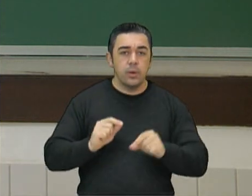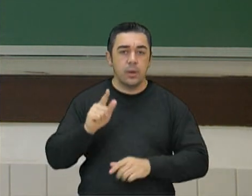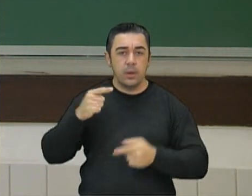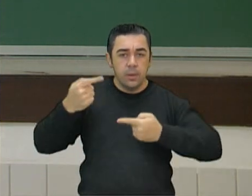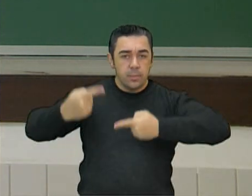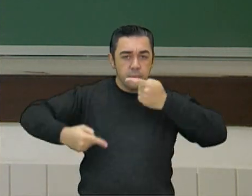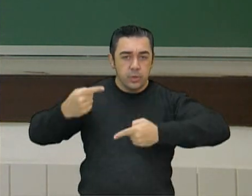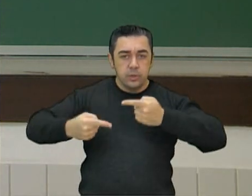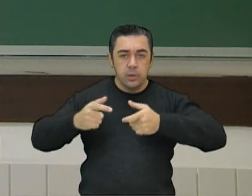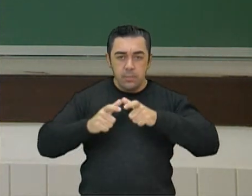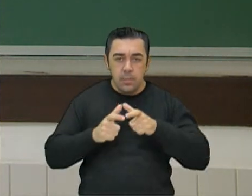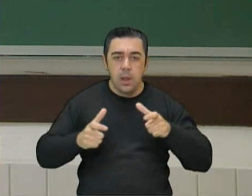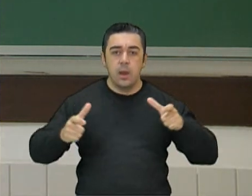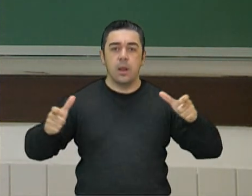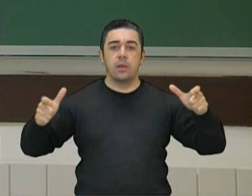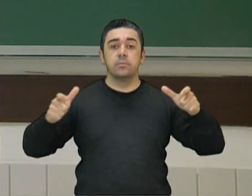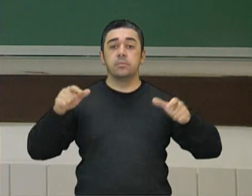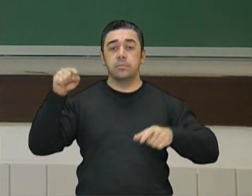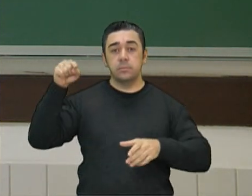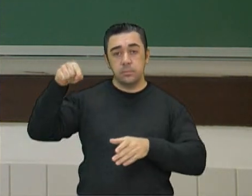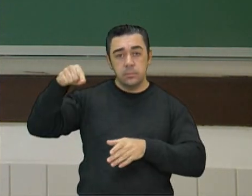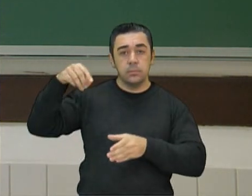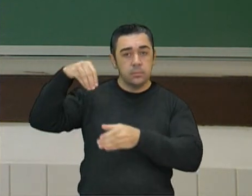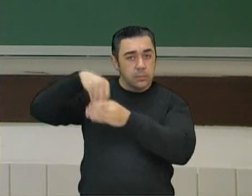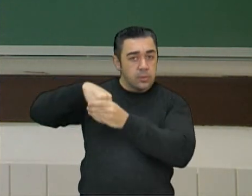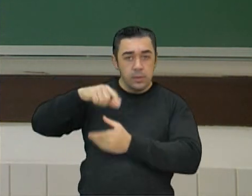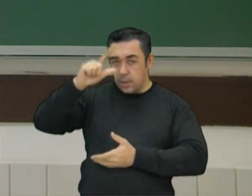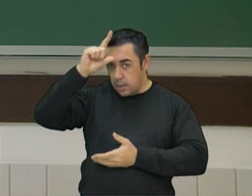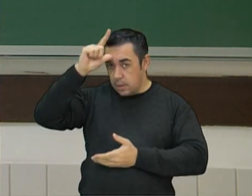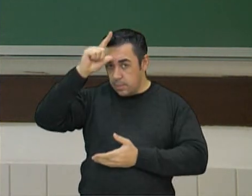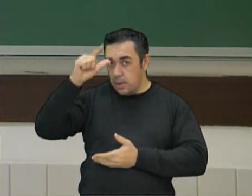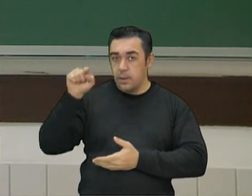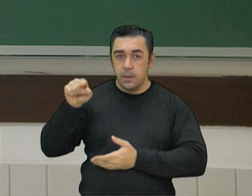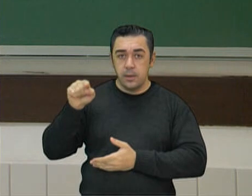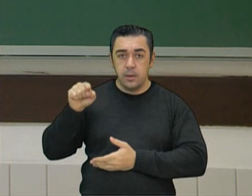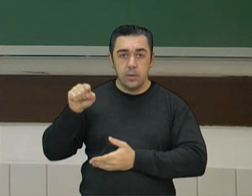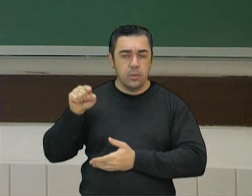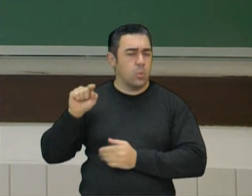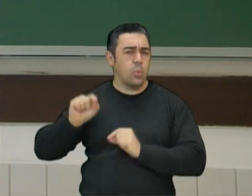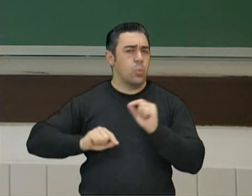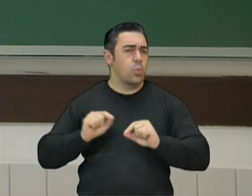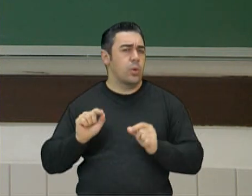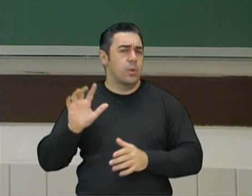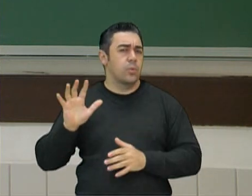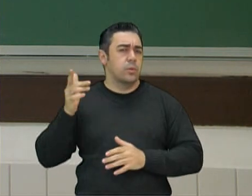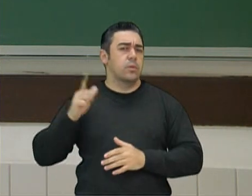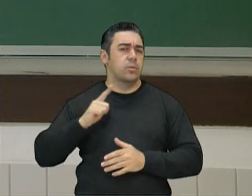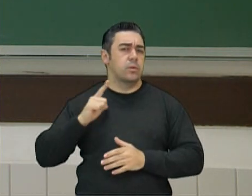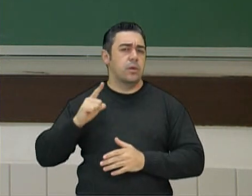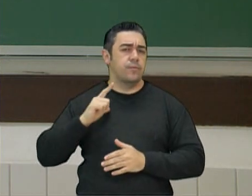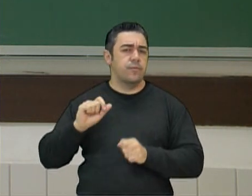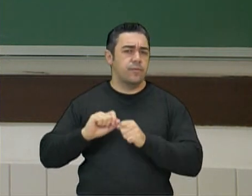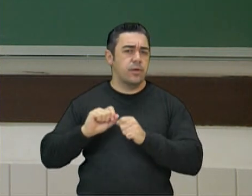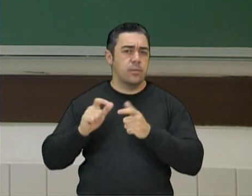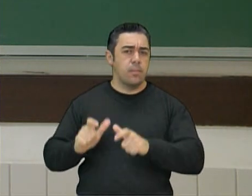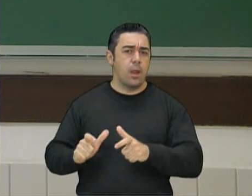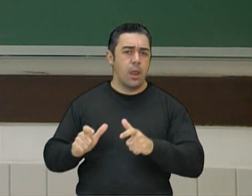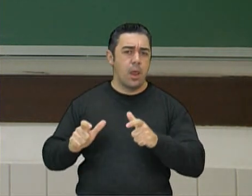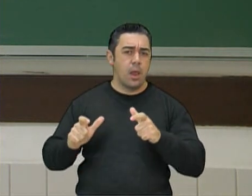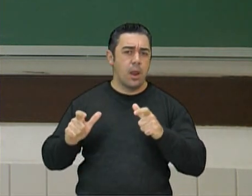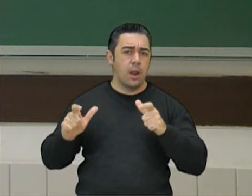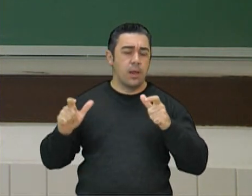expansão territorial da Alemanha, um dos causadores dos efeitos